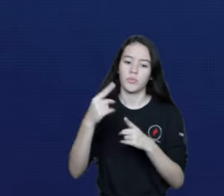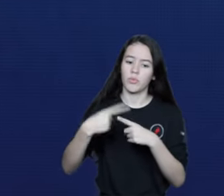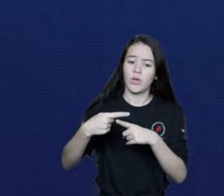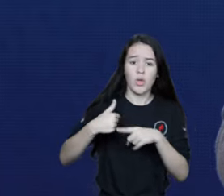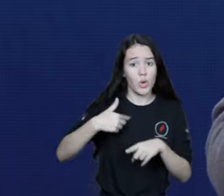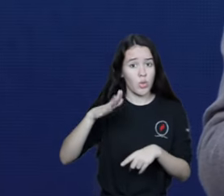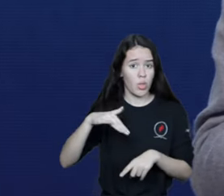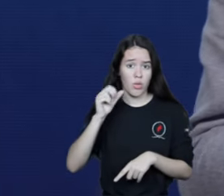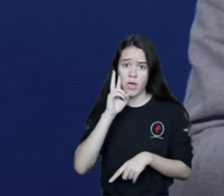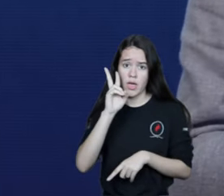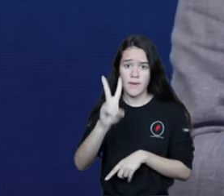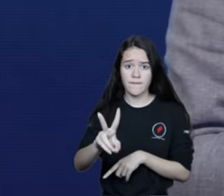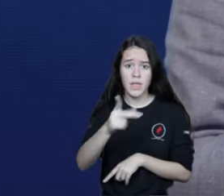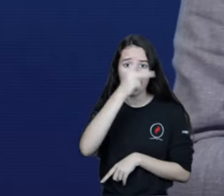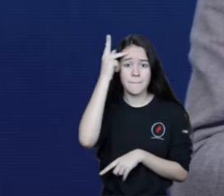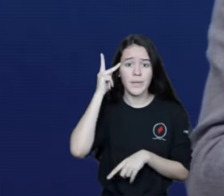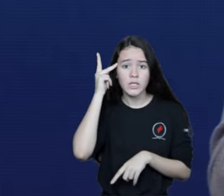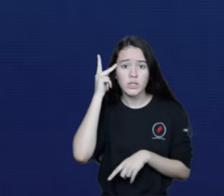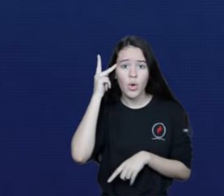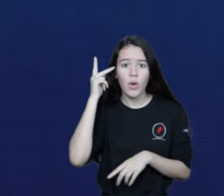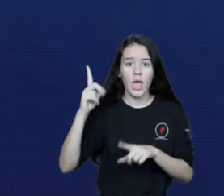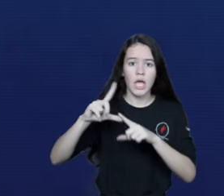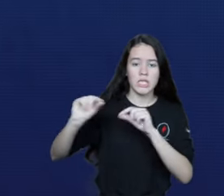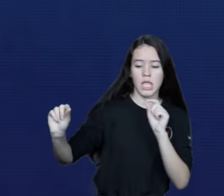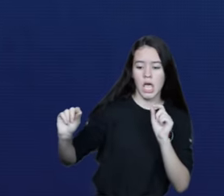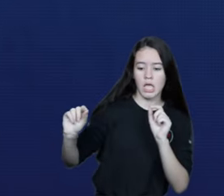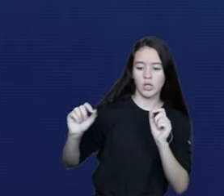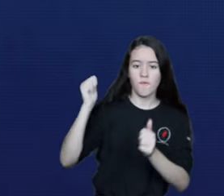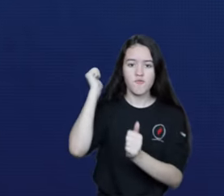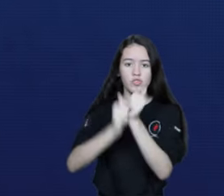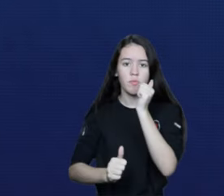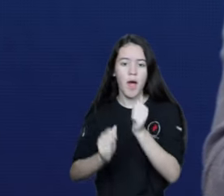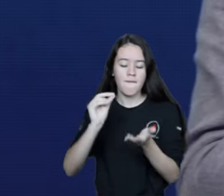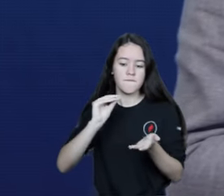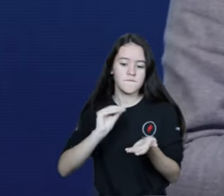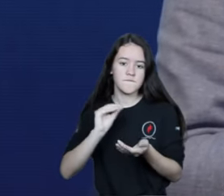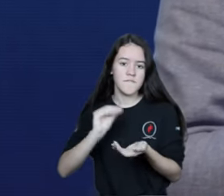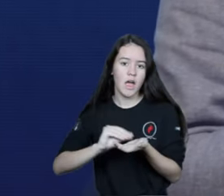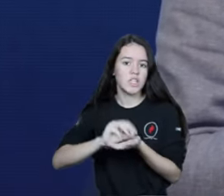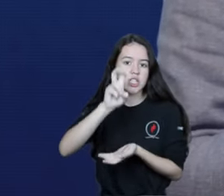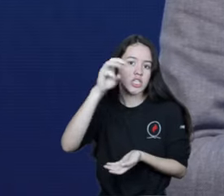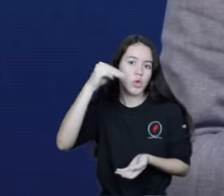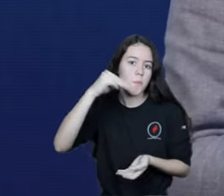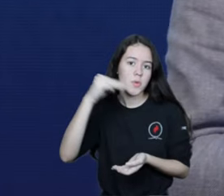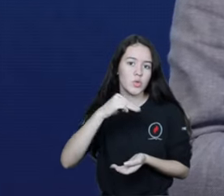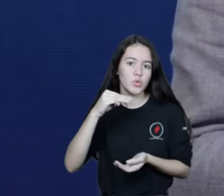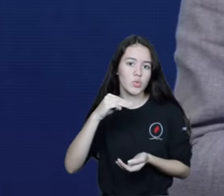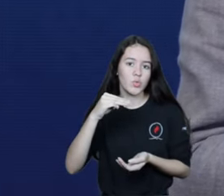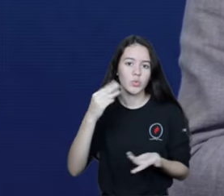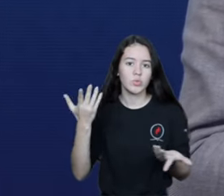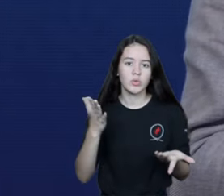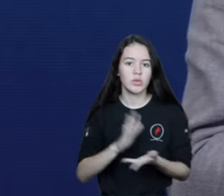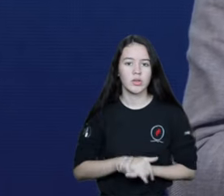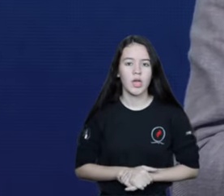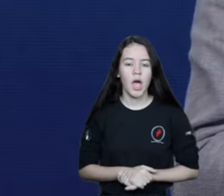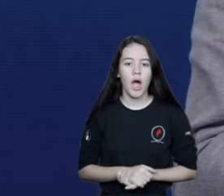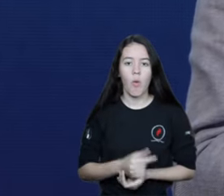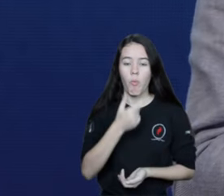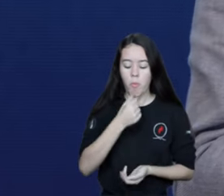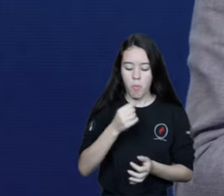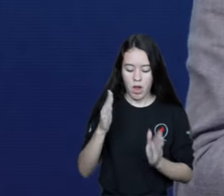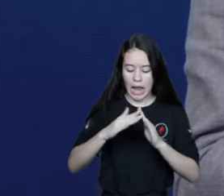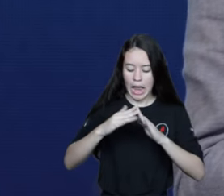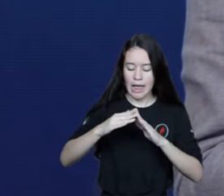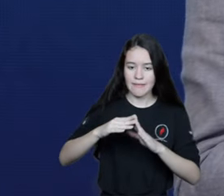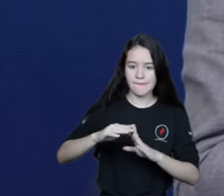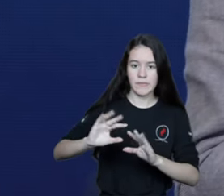vi ninguém sair do estádio faltando cinco minutos para acabar o jogo no Maracanã e o cara mora